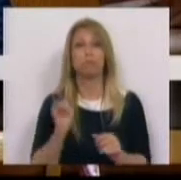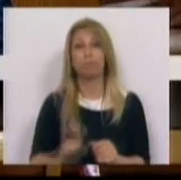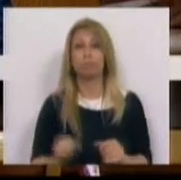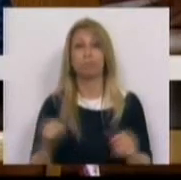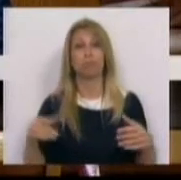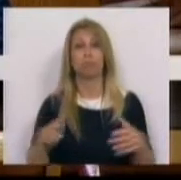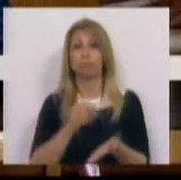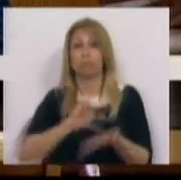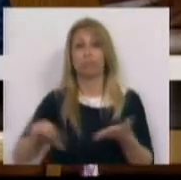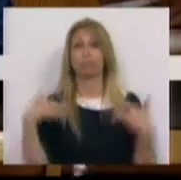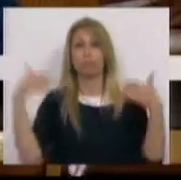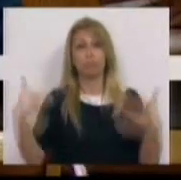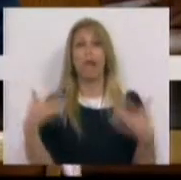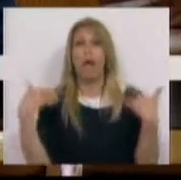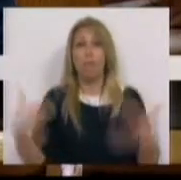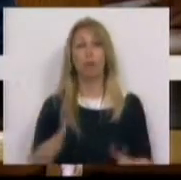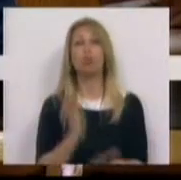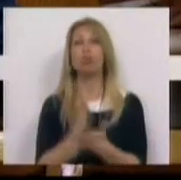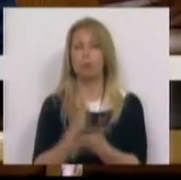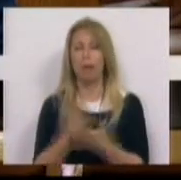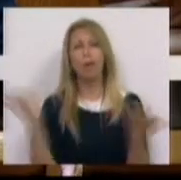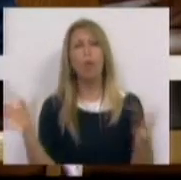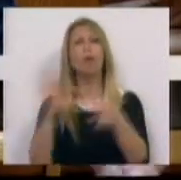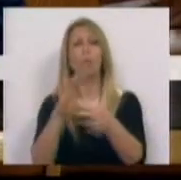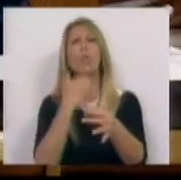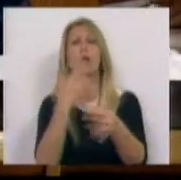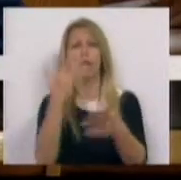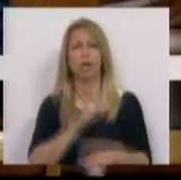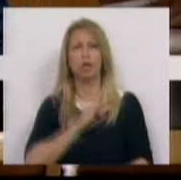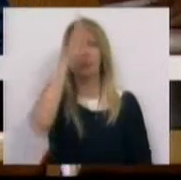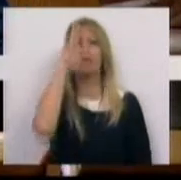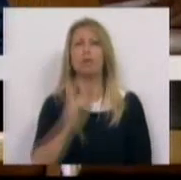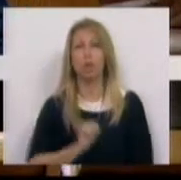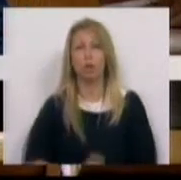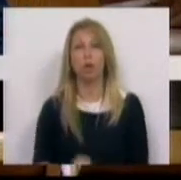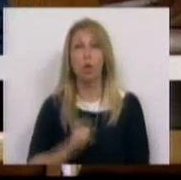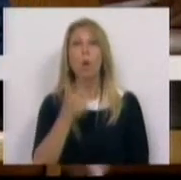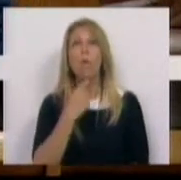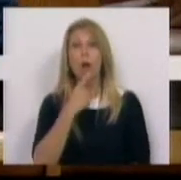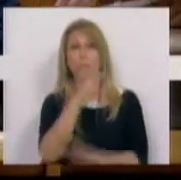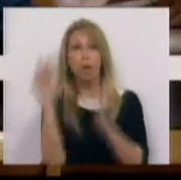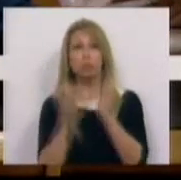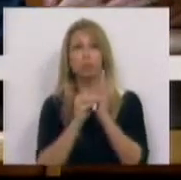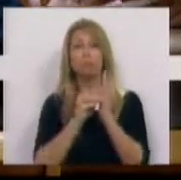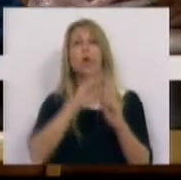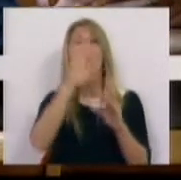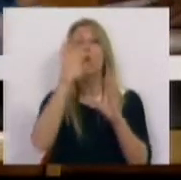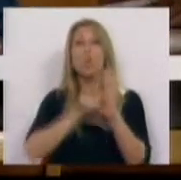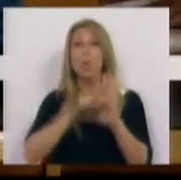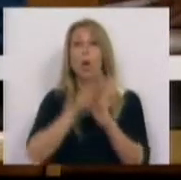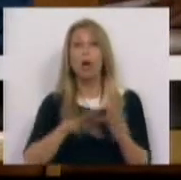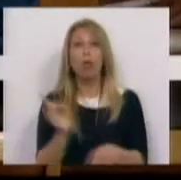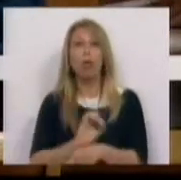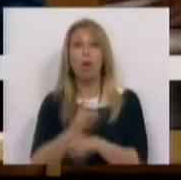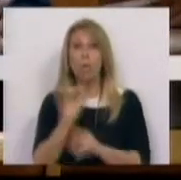escolar. Sobre o inglês, senhor ministro, o inglês estar integrado no currículo desde o primeiro ciclo, como percurso